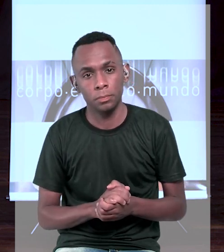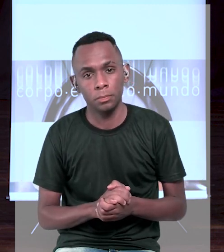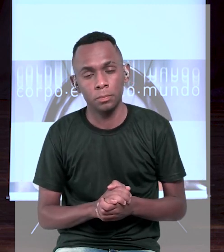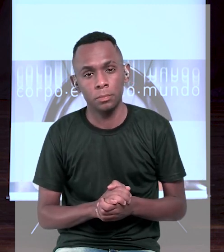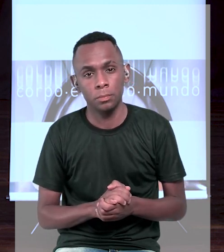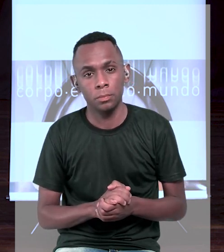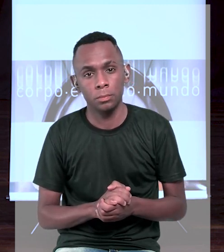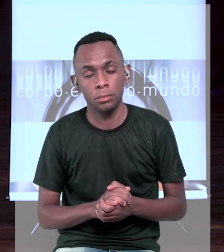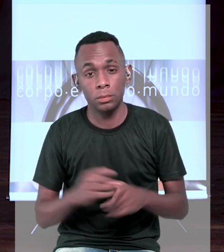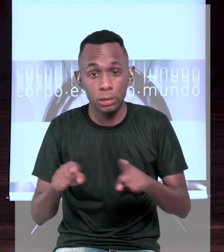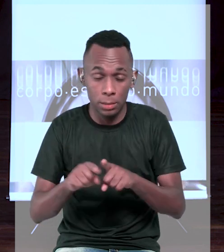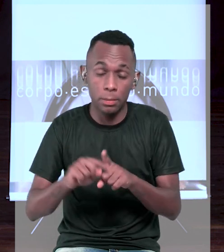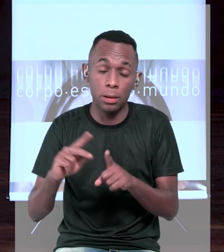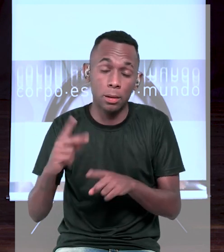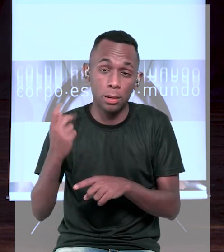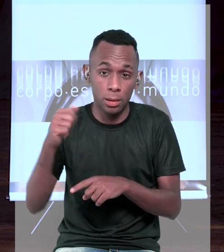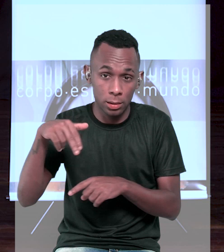Hannah Arendt diz isso aqui.